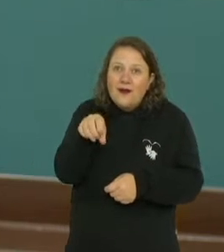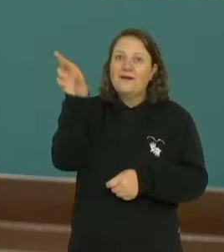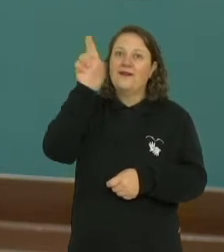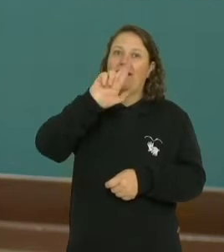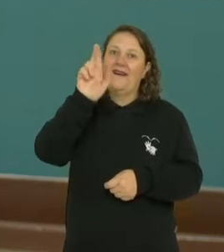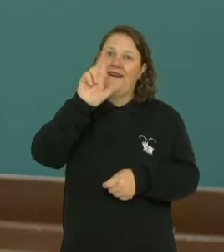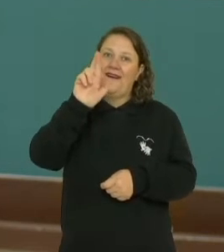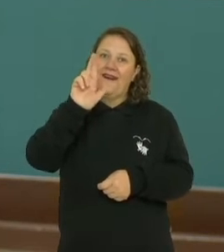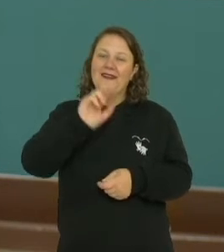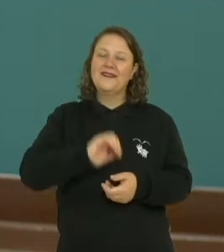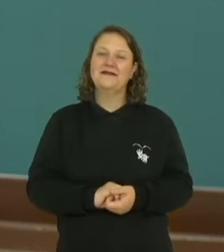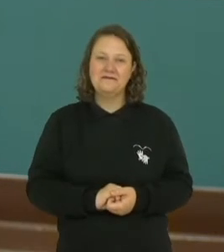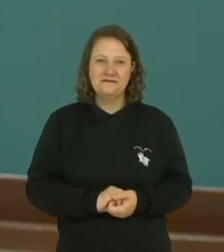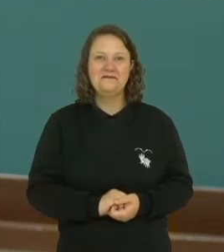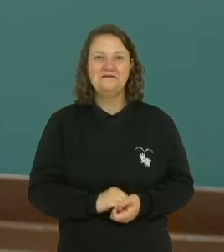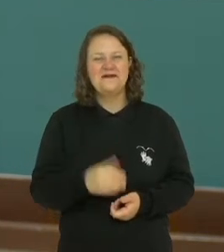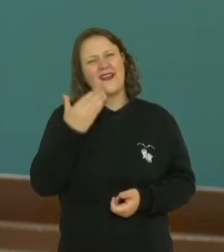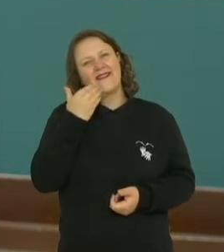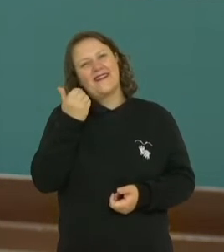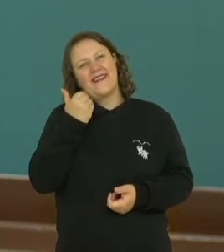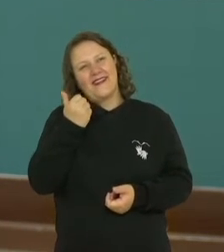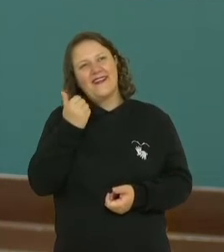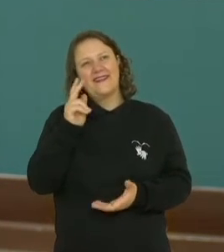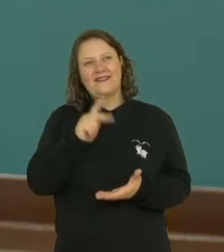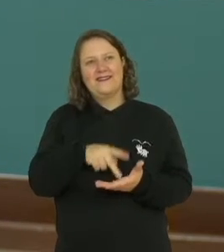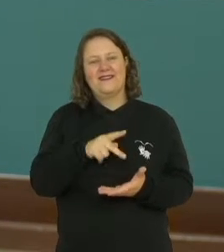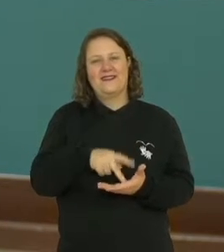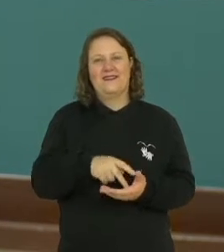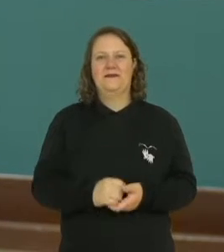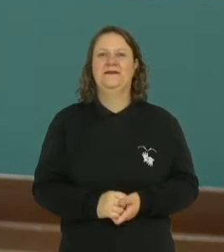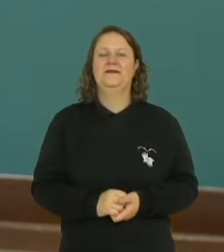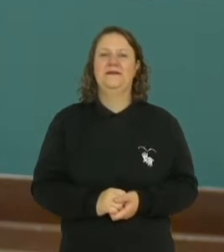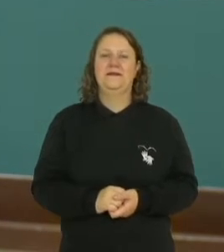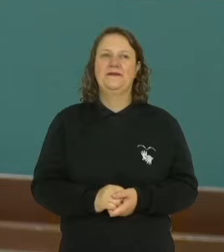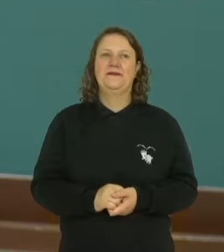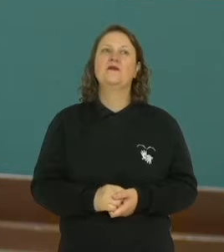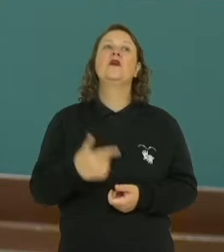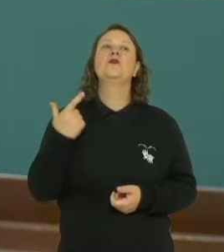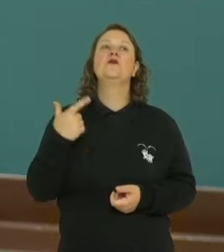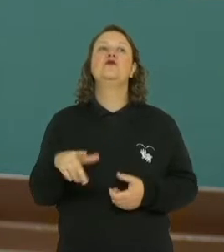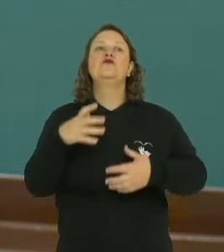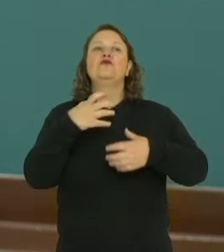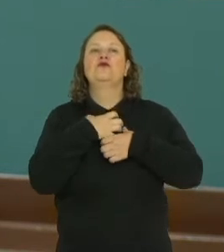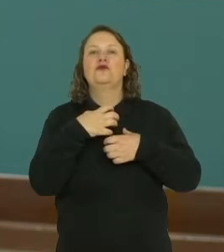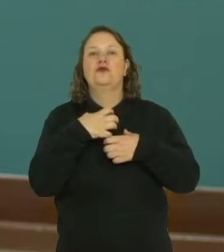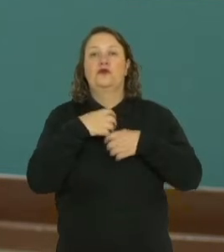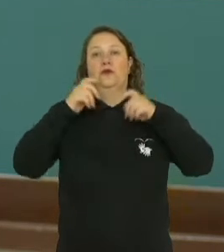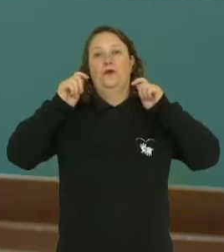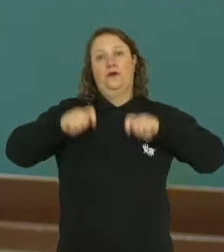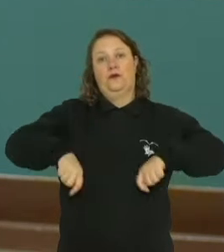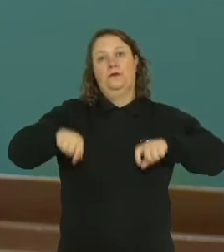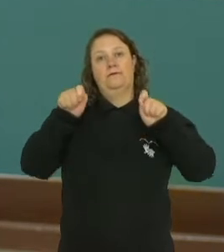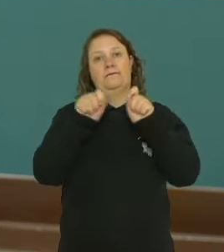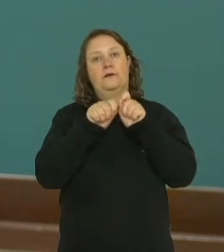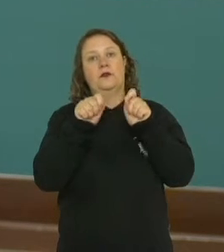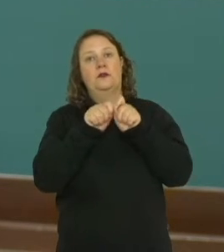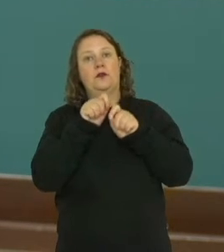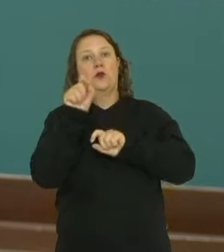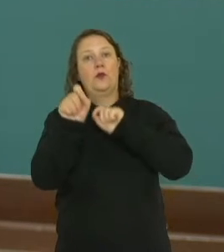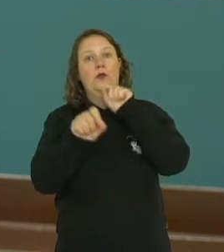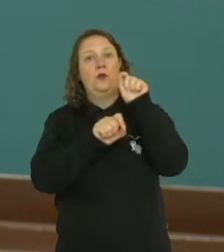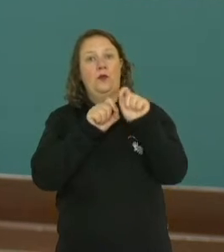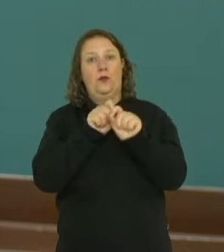nessa situação. Viu como ficou fácil? De outra maneira, então a gente poderia pensar esse